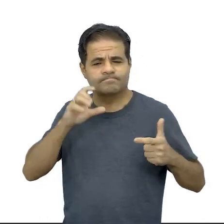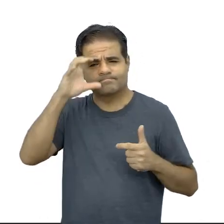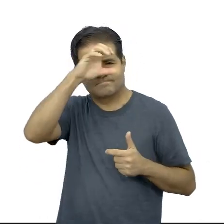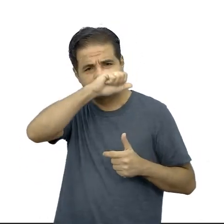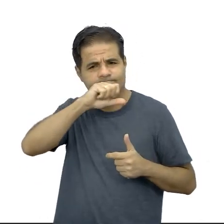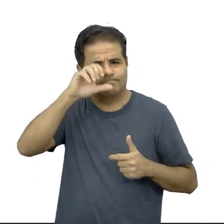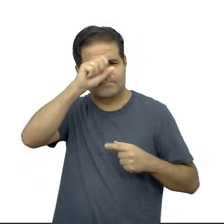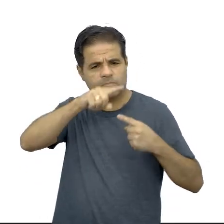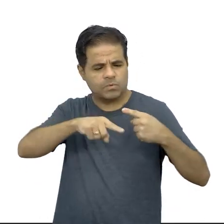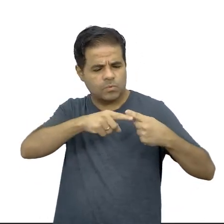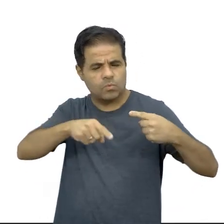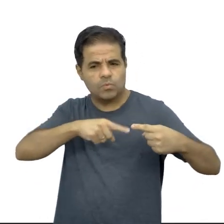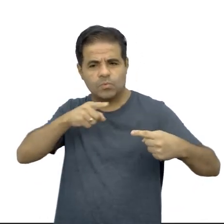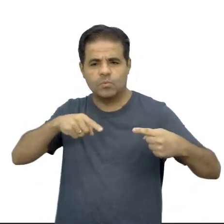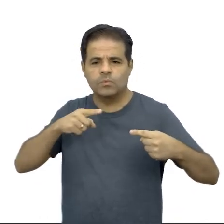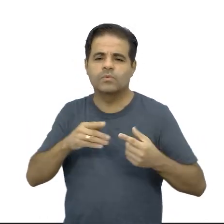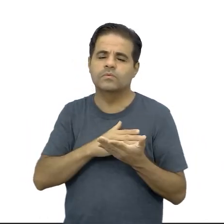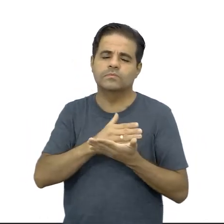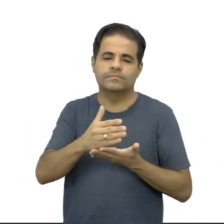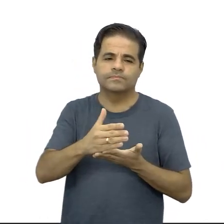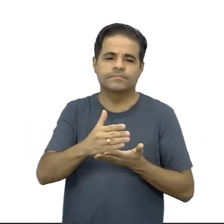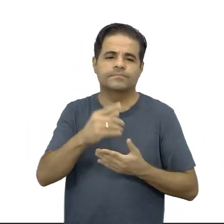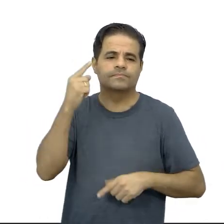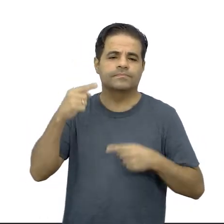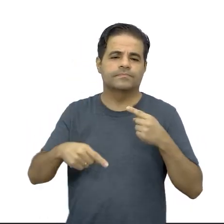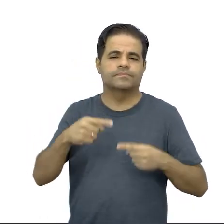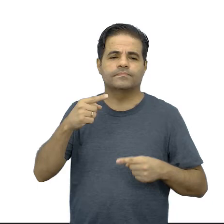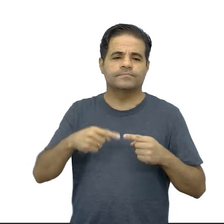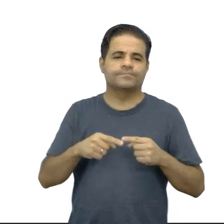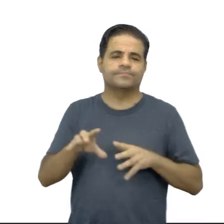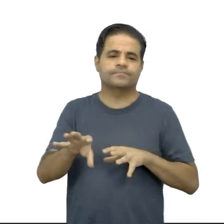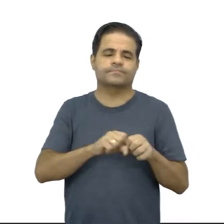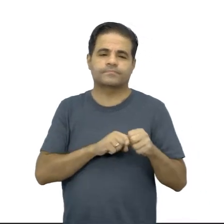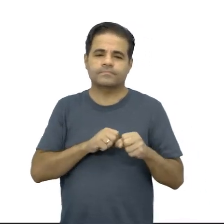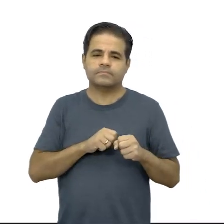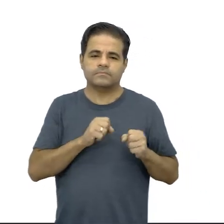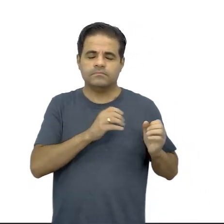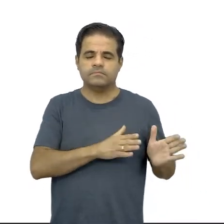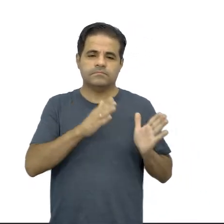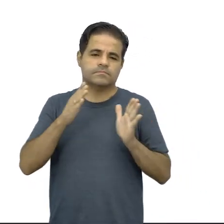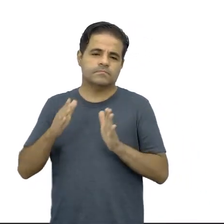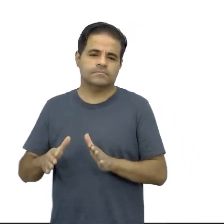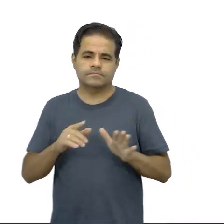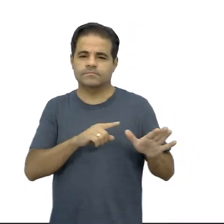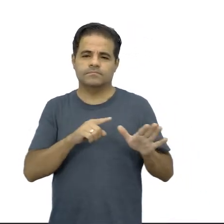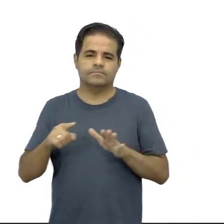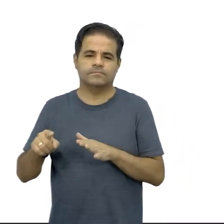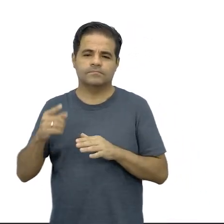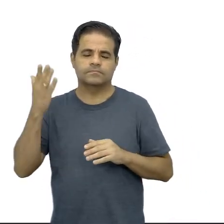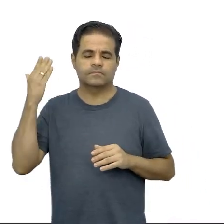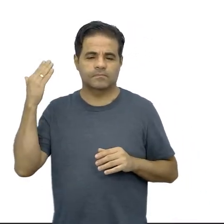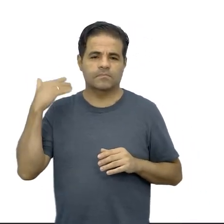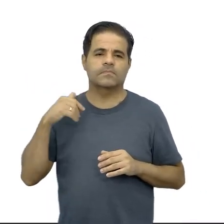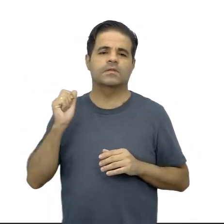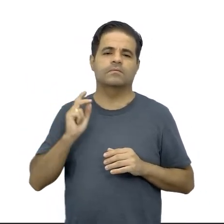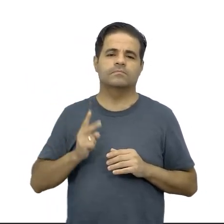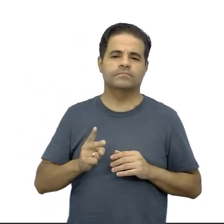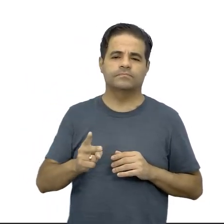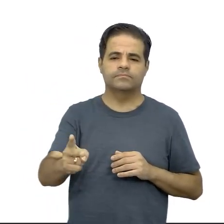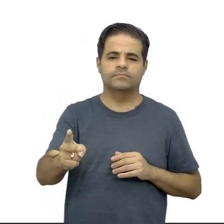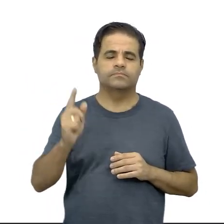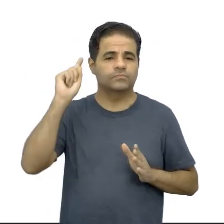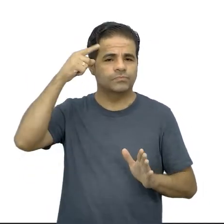aprendizagem espiral que vocês iniciaram as discussões na formação etapa da semana passada e que continuarão